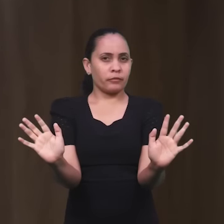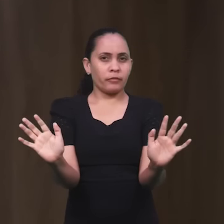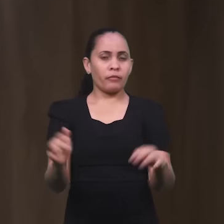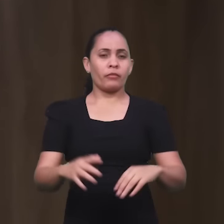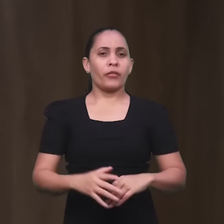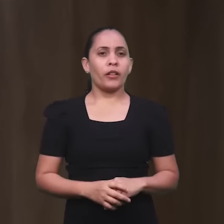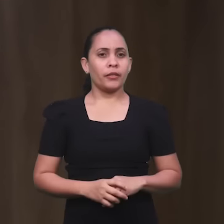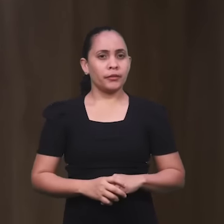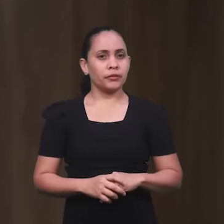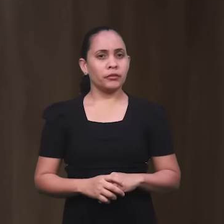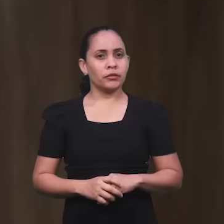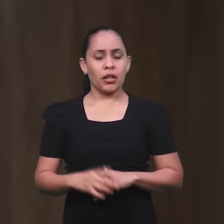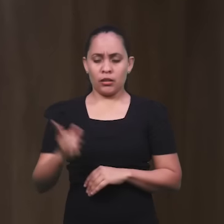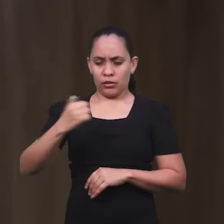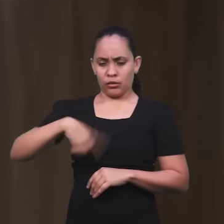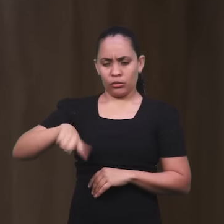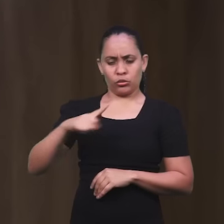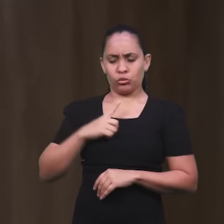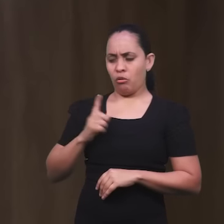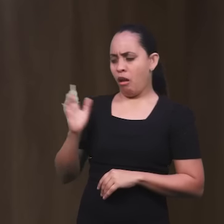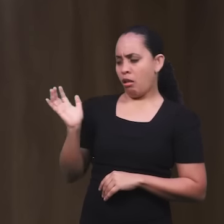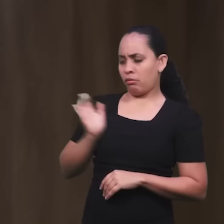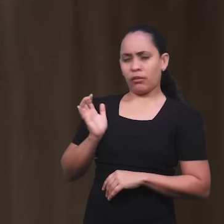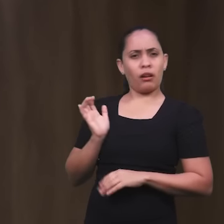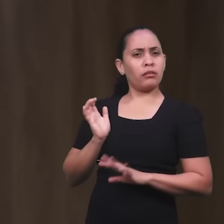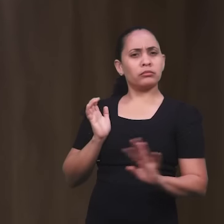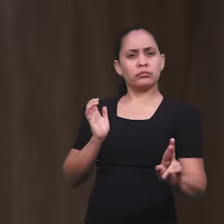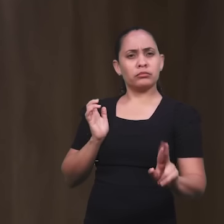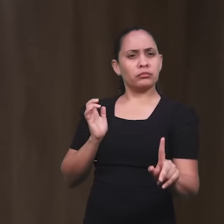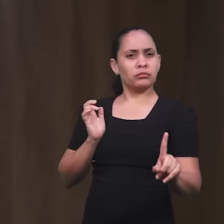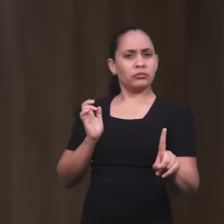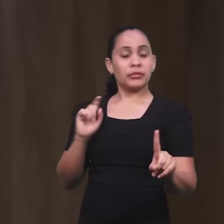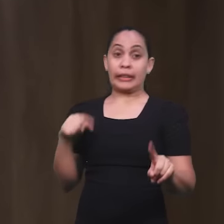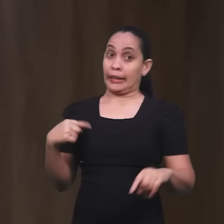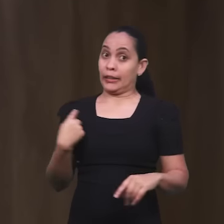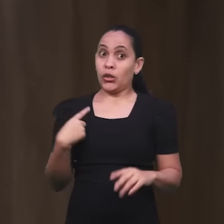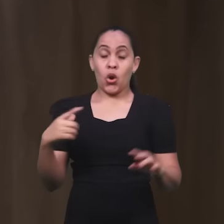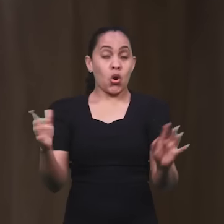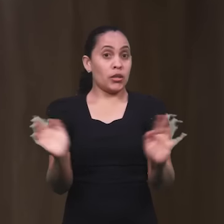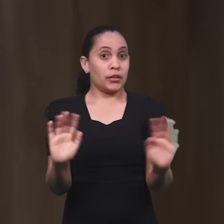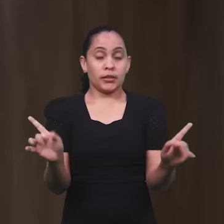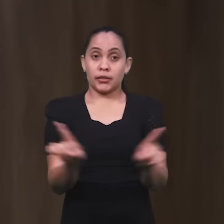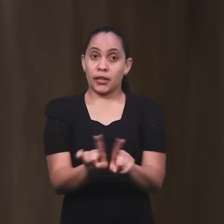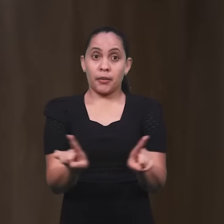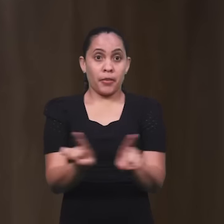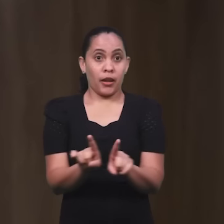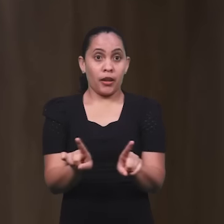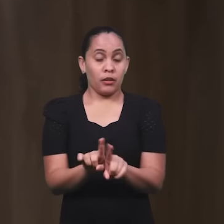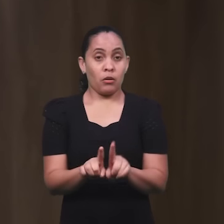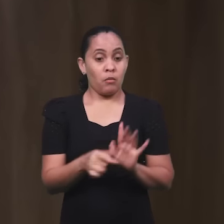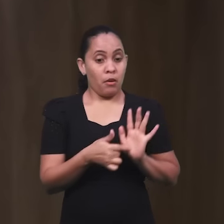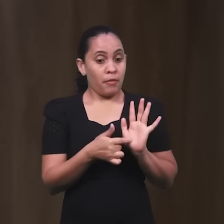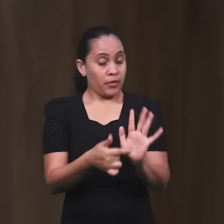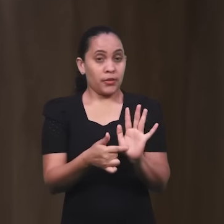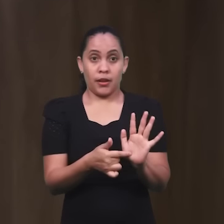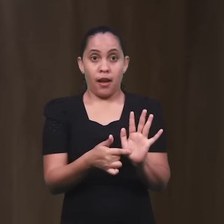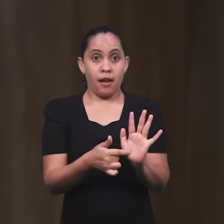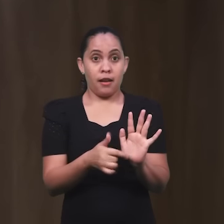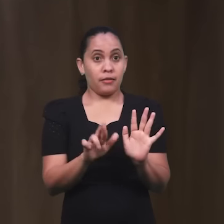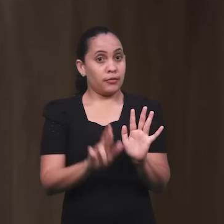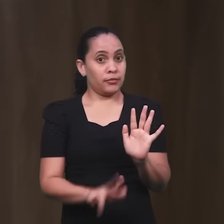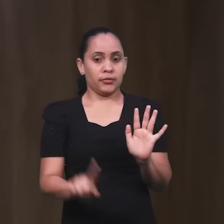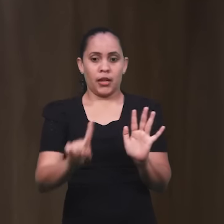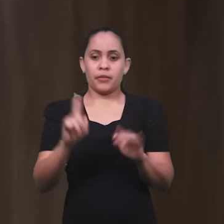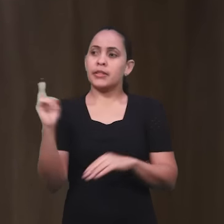seus súditos, à sua riqueza. Nem nós temos como falar isso, até porque